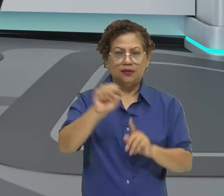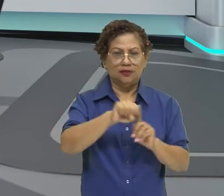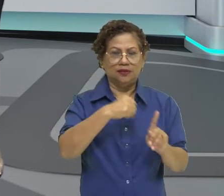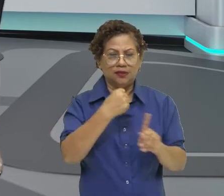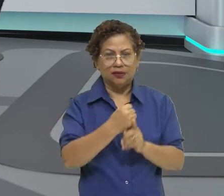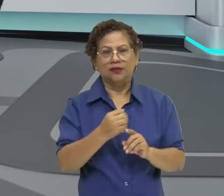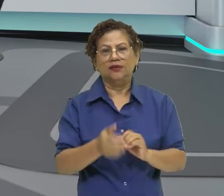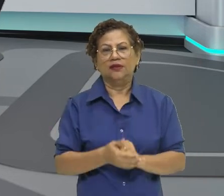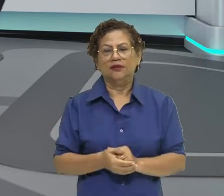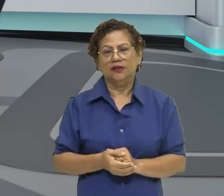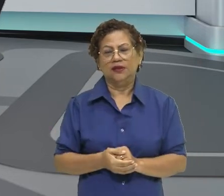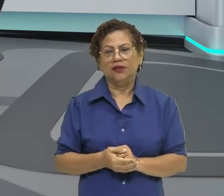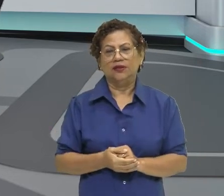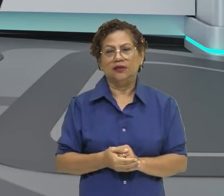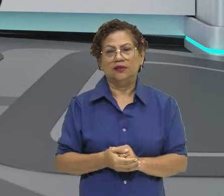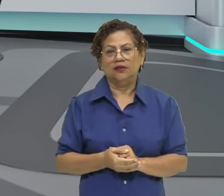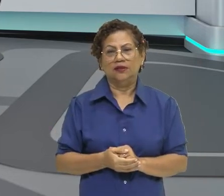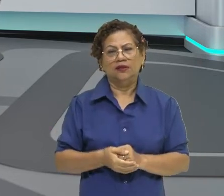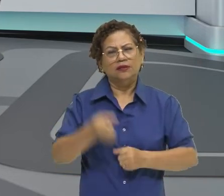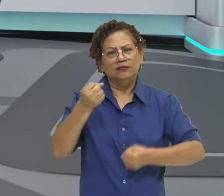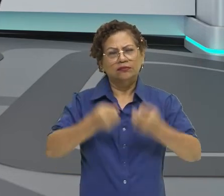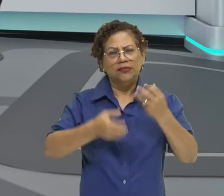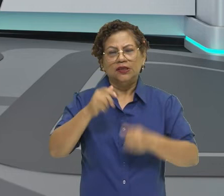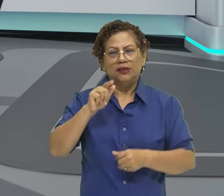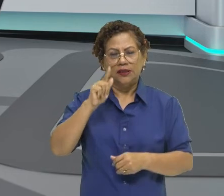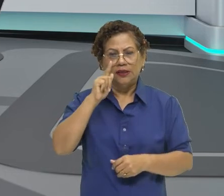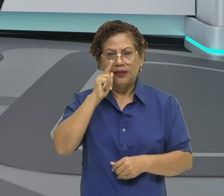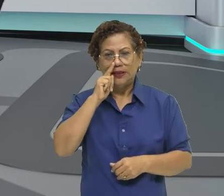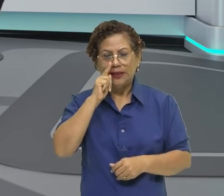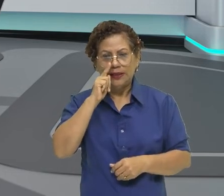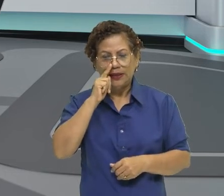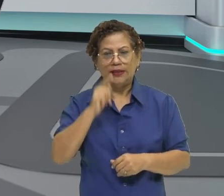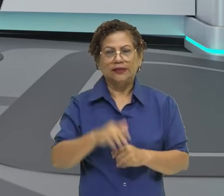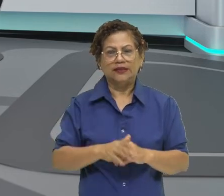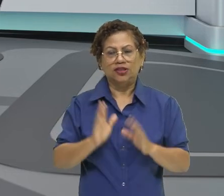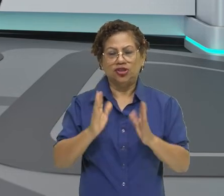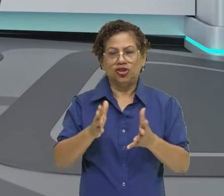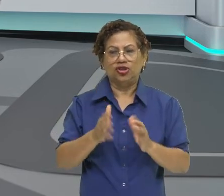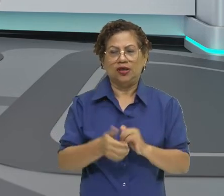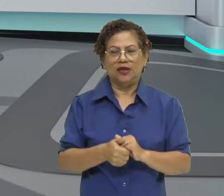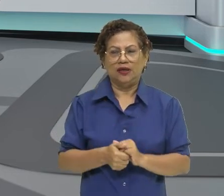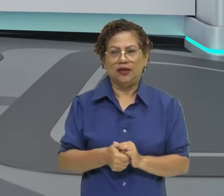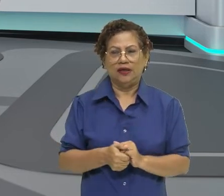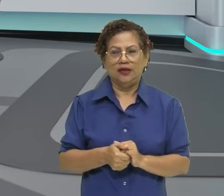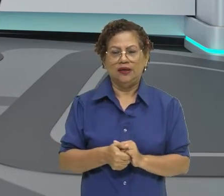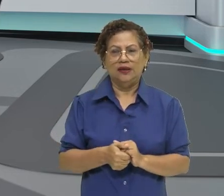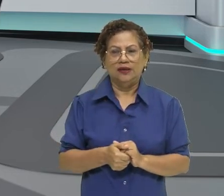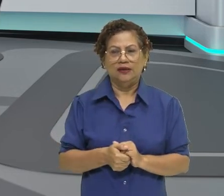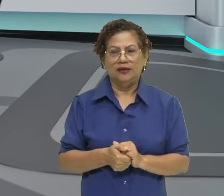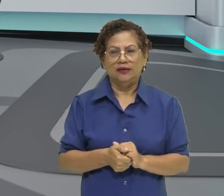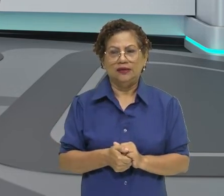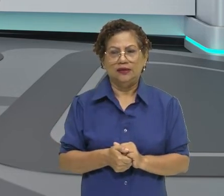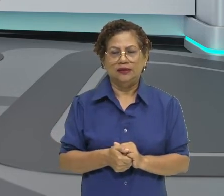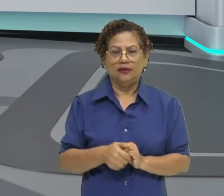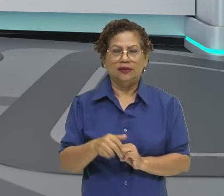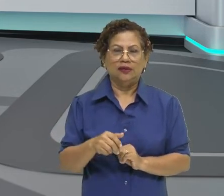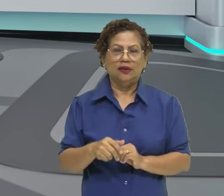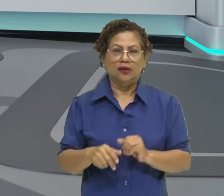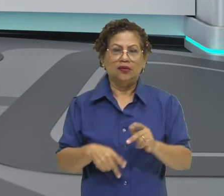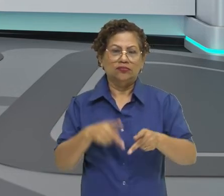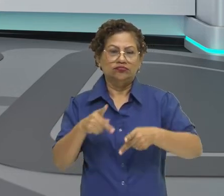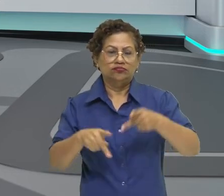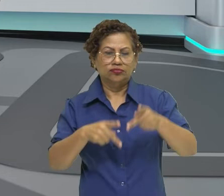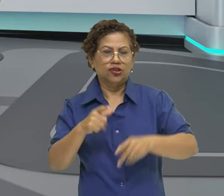Grécia, vimos que eles já eram mais racionais, na verdade, eles tinham a intenção